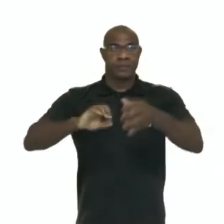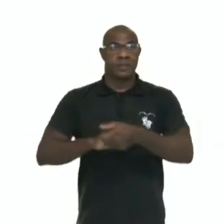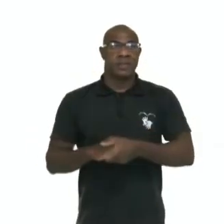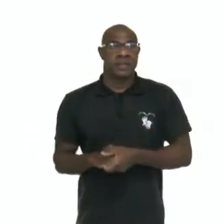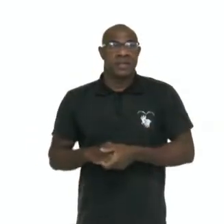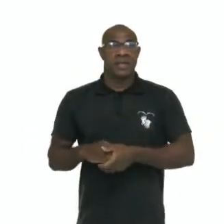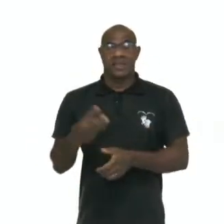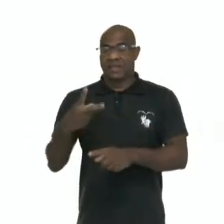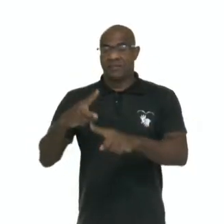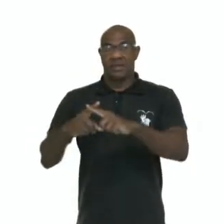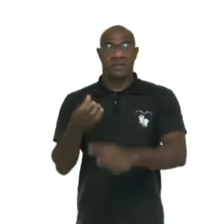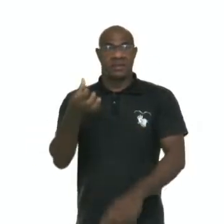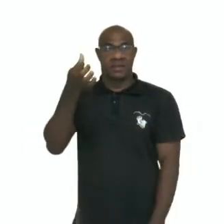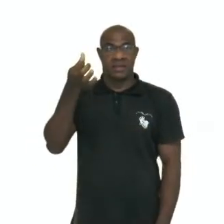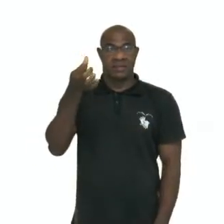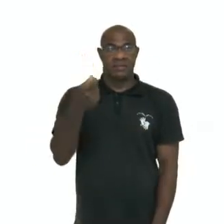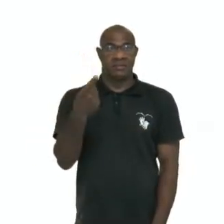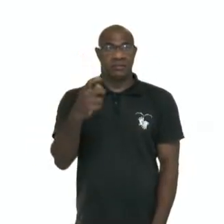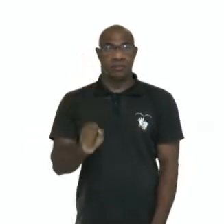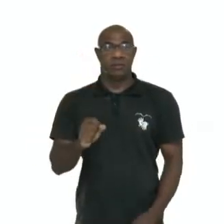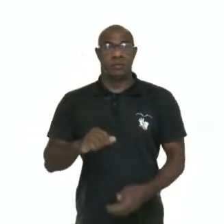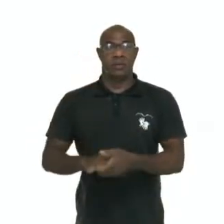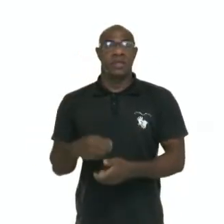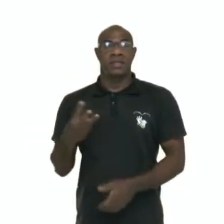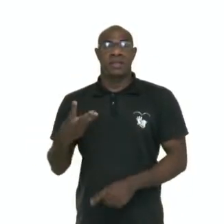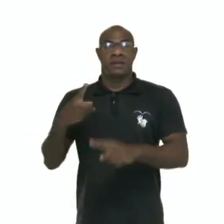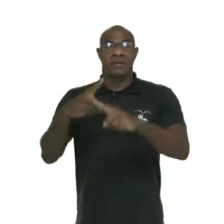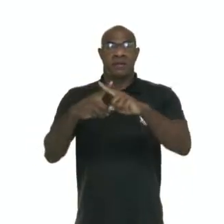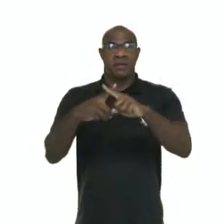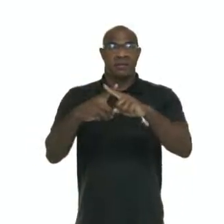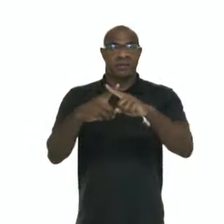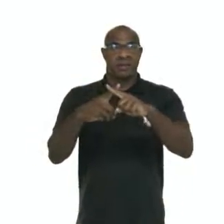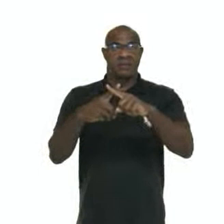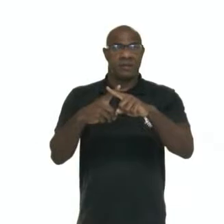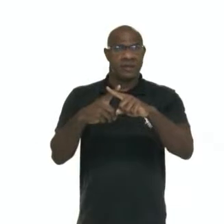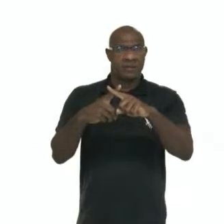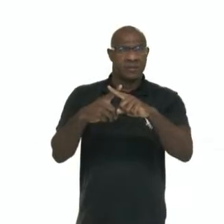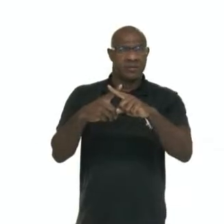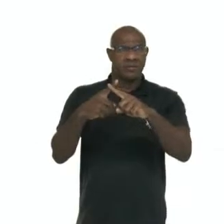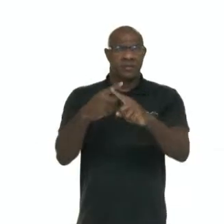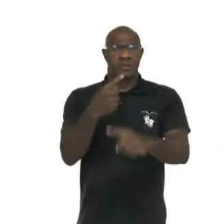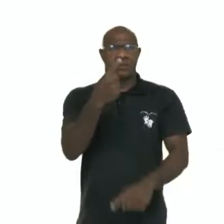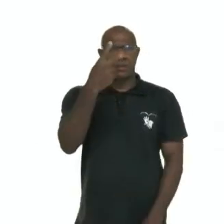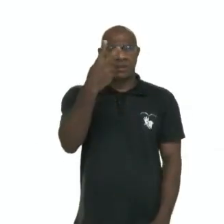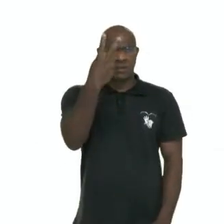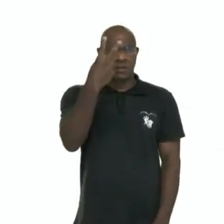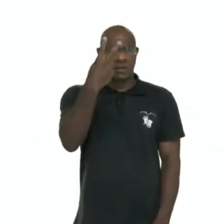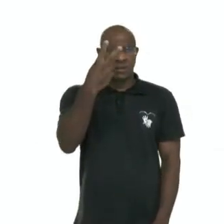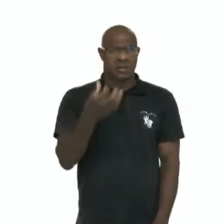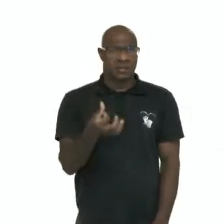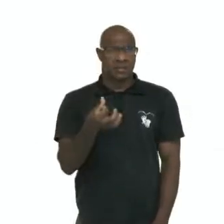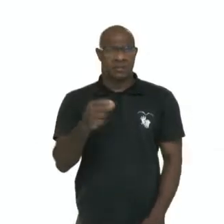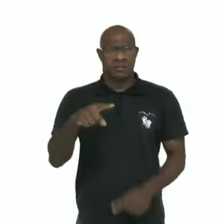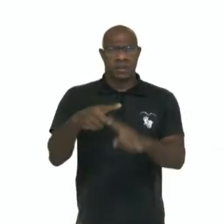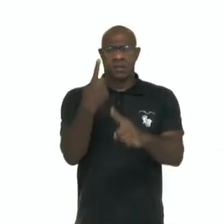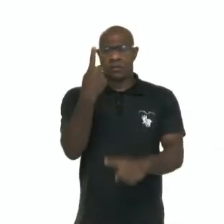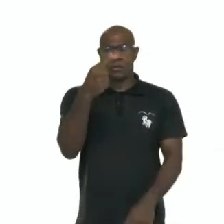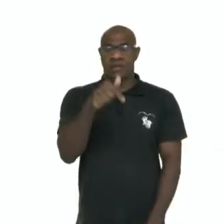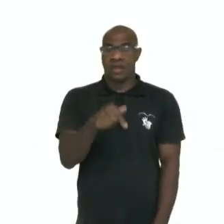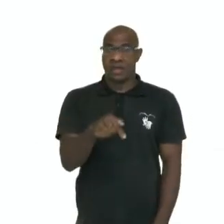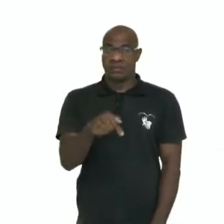6 é 18, né? 3 vezes, subiu 1 lá, né? 3 vezes 2 é 6, mais 1 é